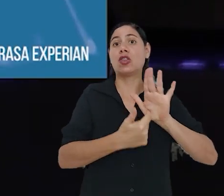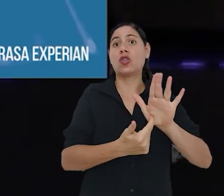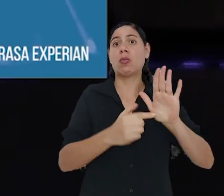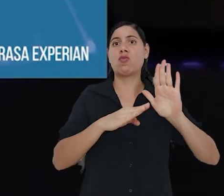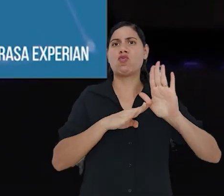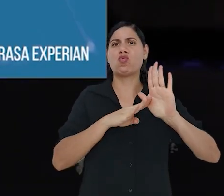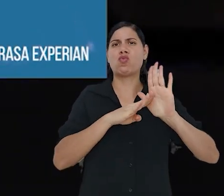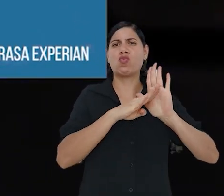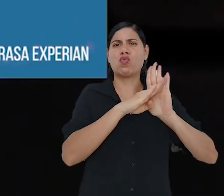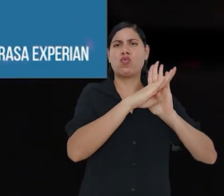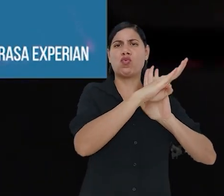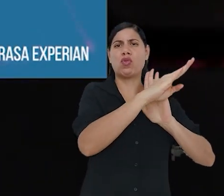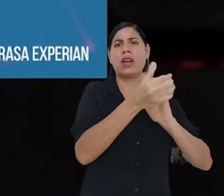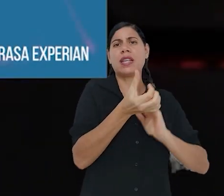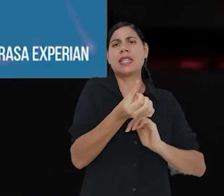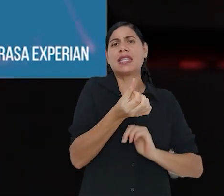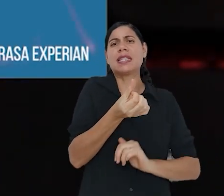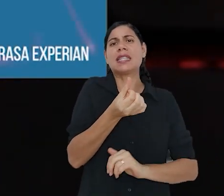aumento de